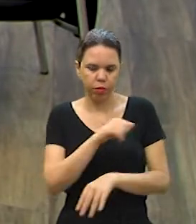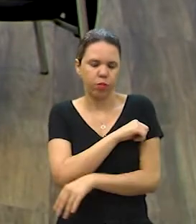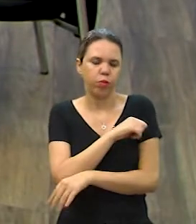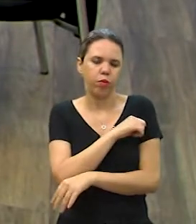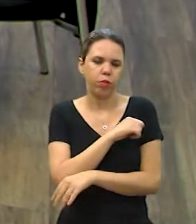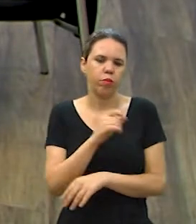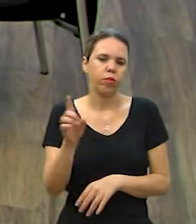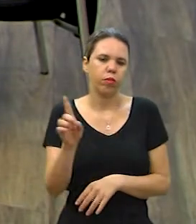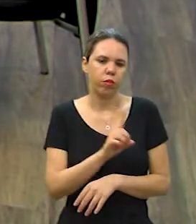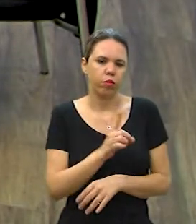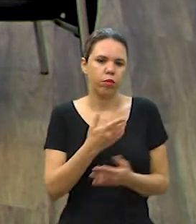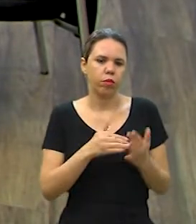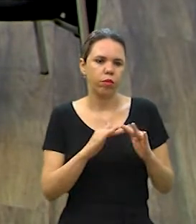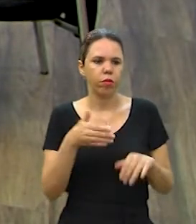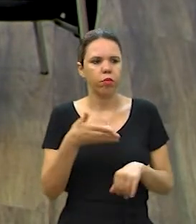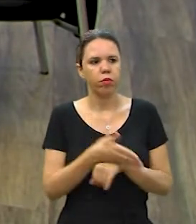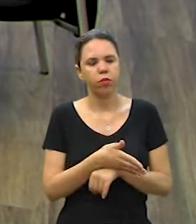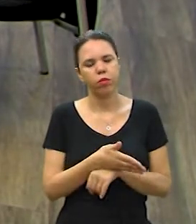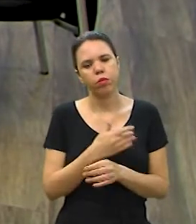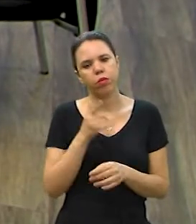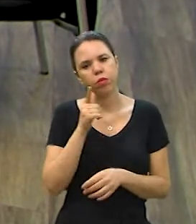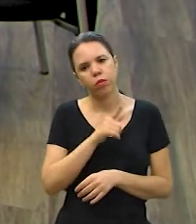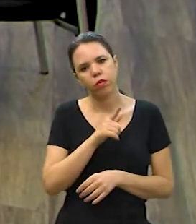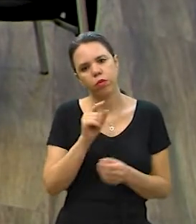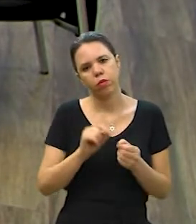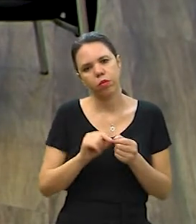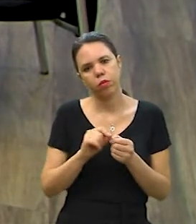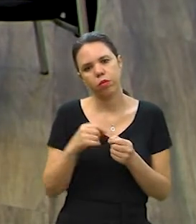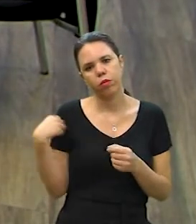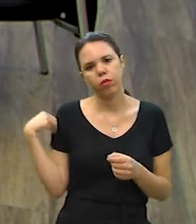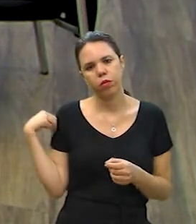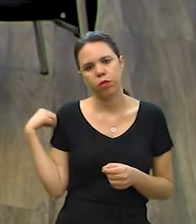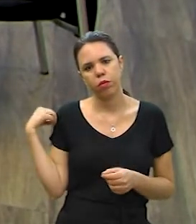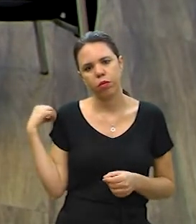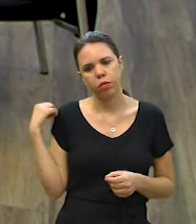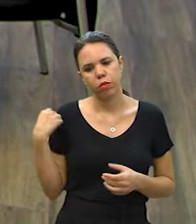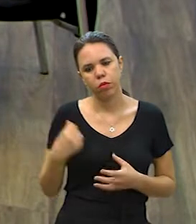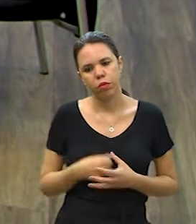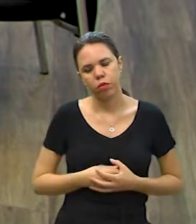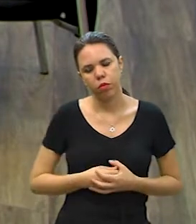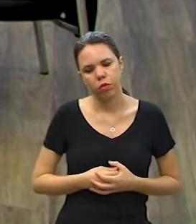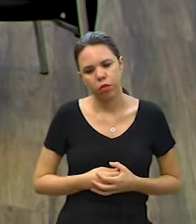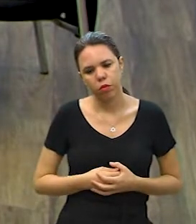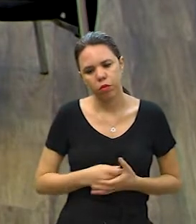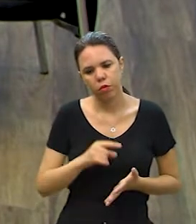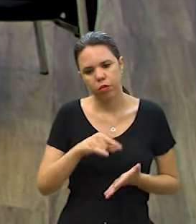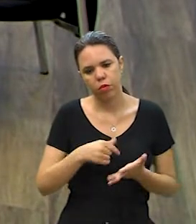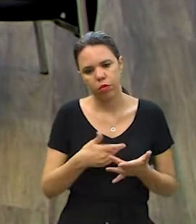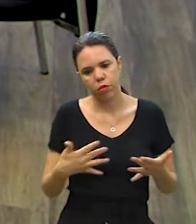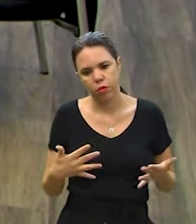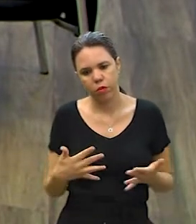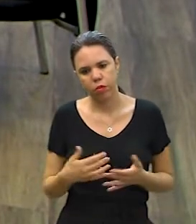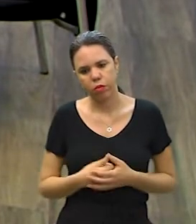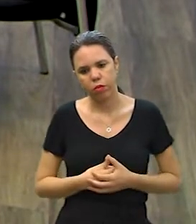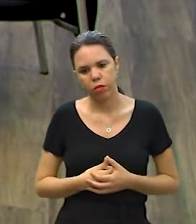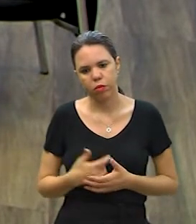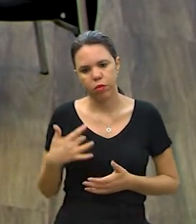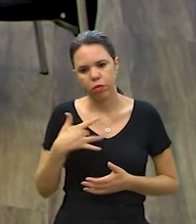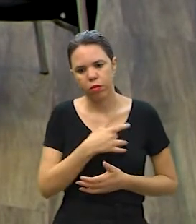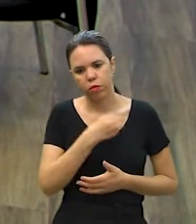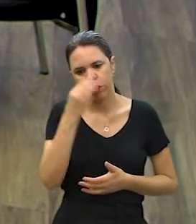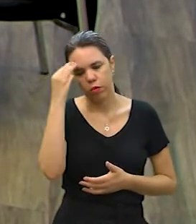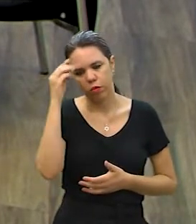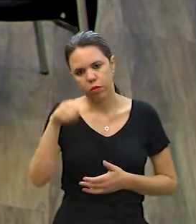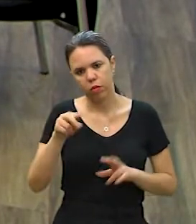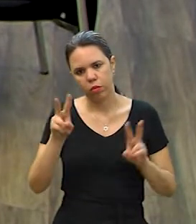ele chega na escola que ele consegue fazer este relato. Solange, saúde mental é